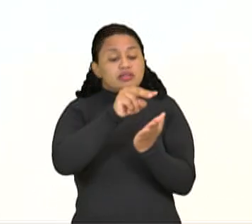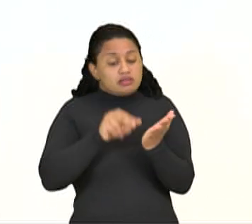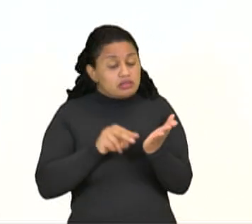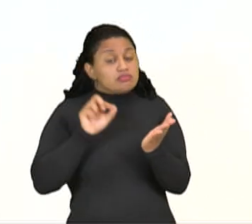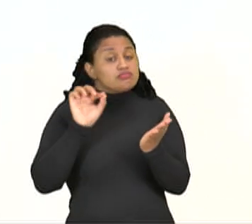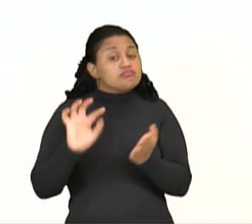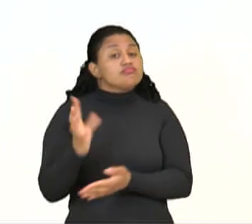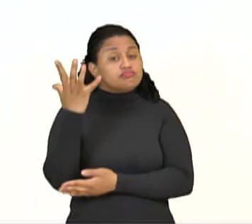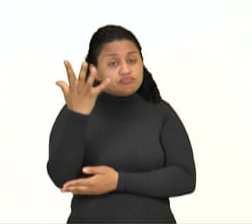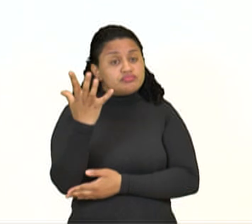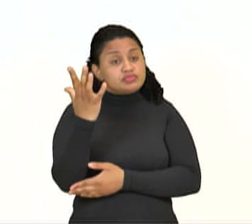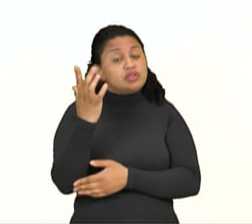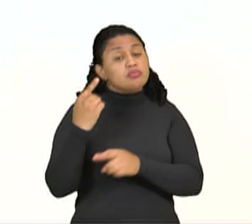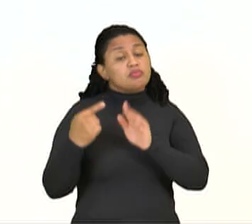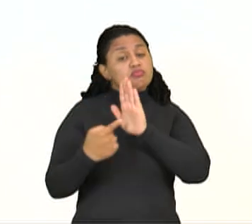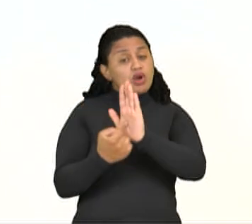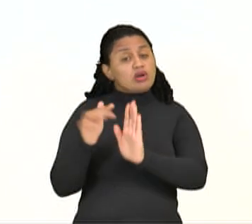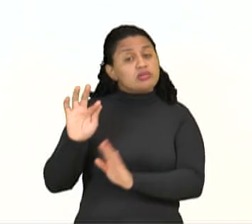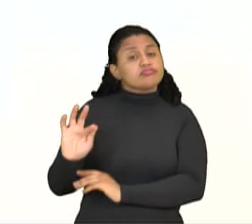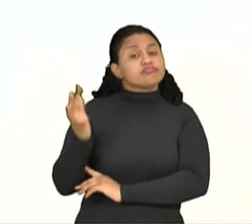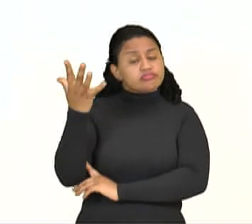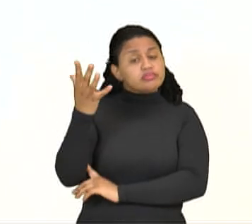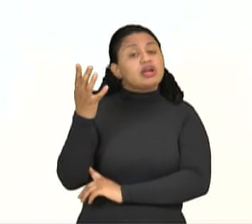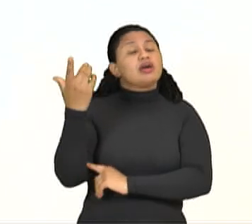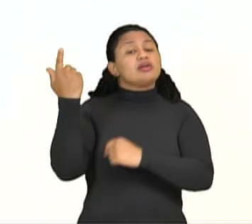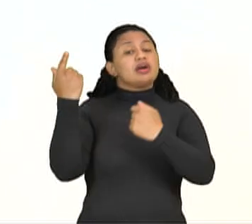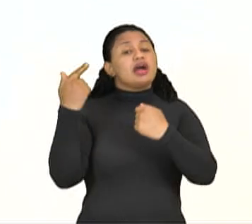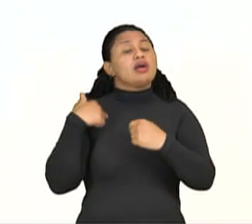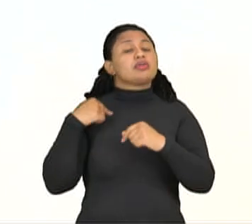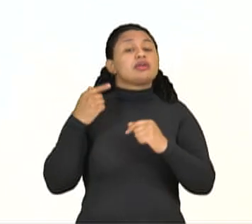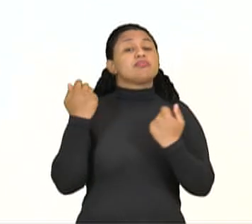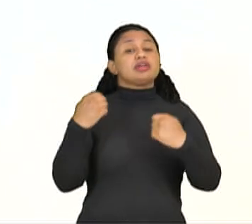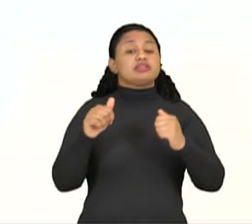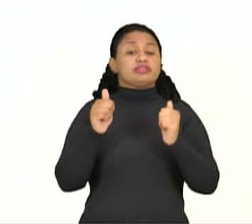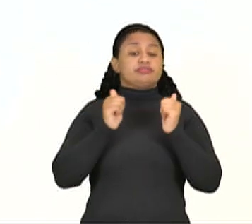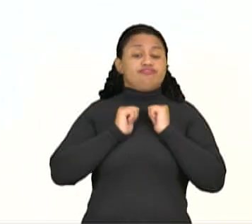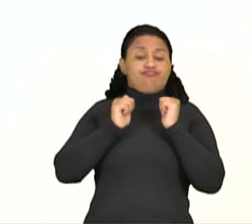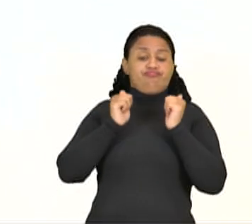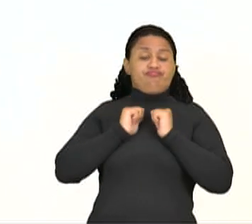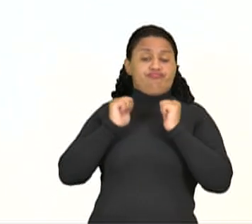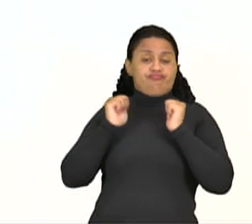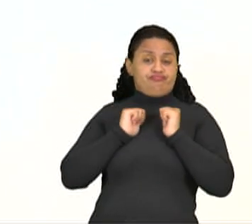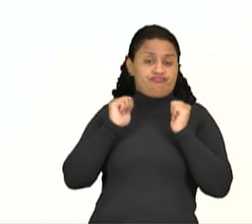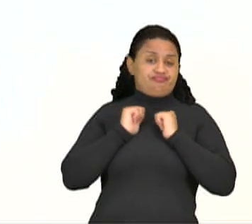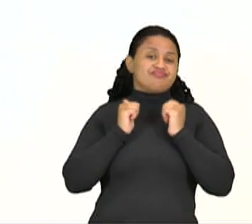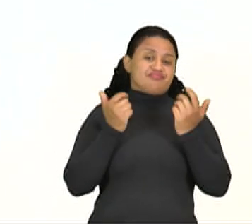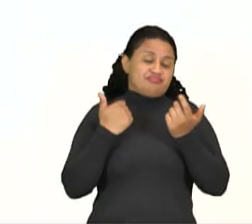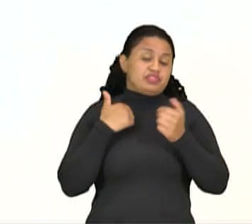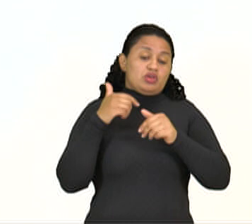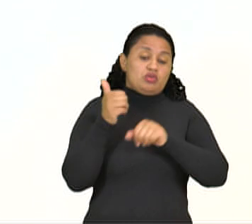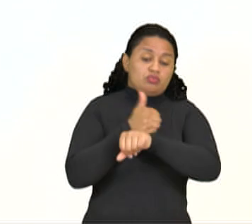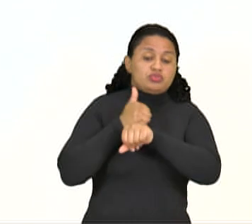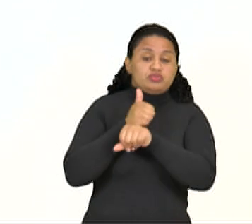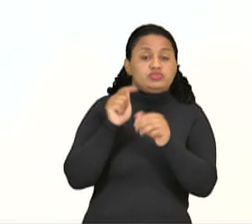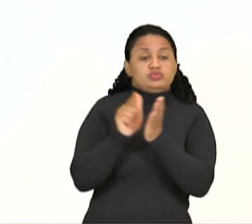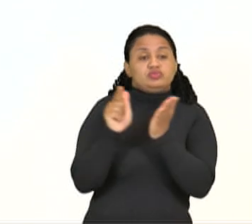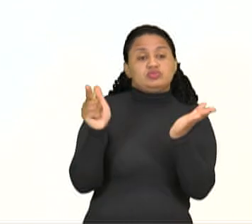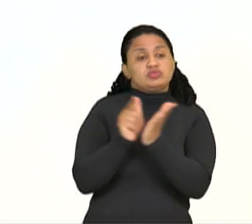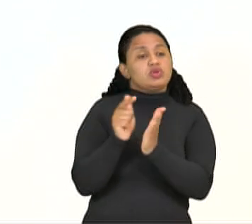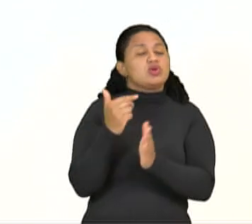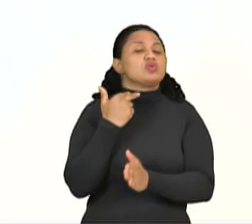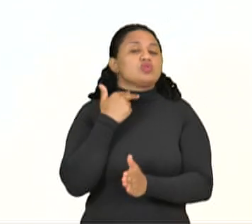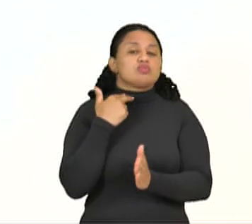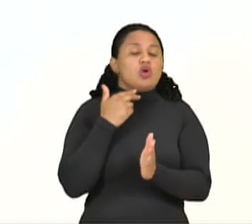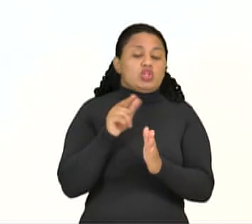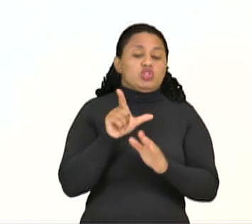por apresentarem fatos, devem ser imparciais, ou seja, o jornalista não deve